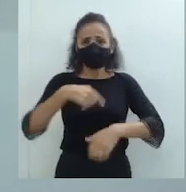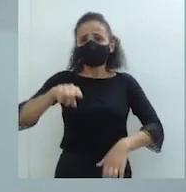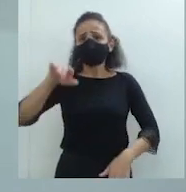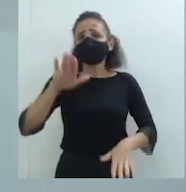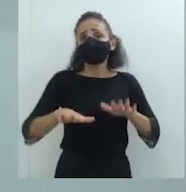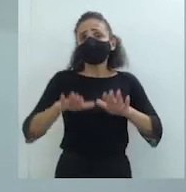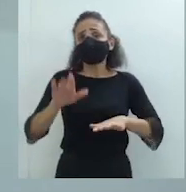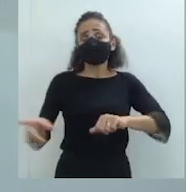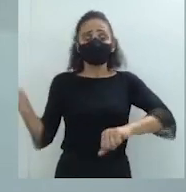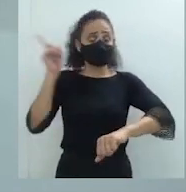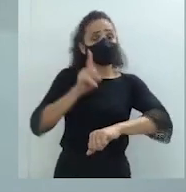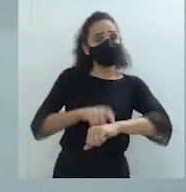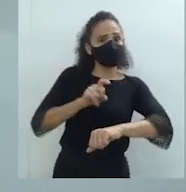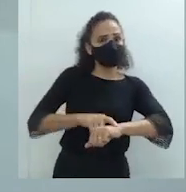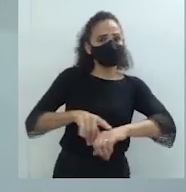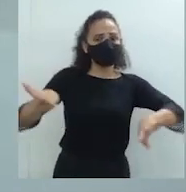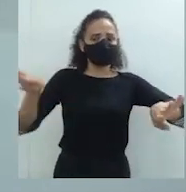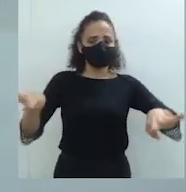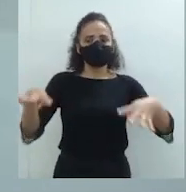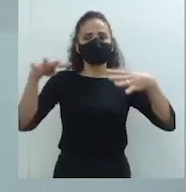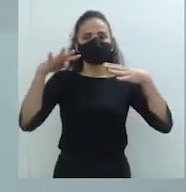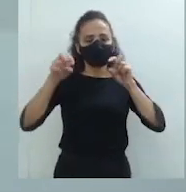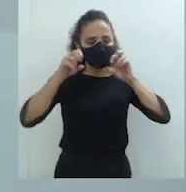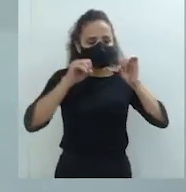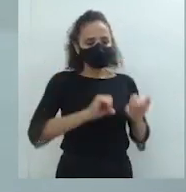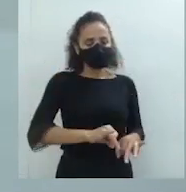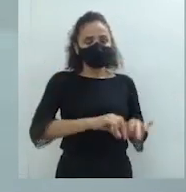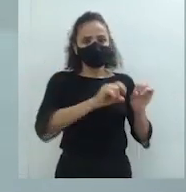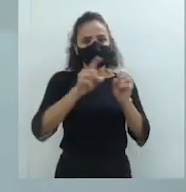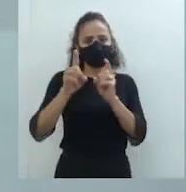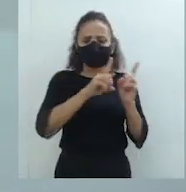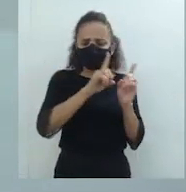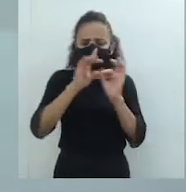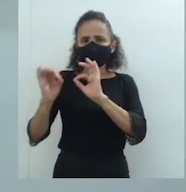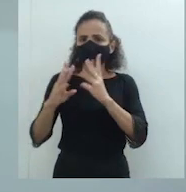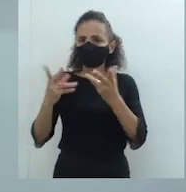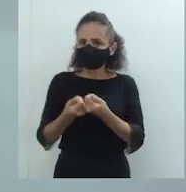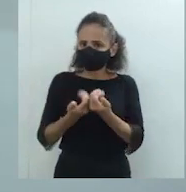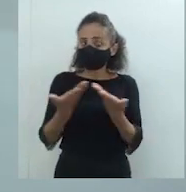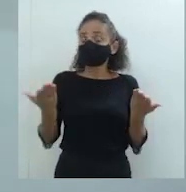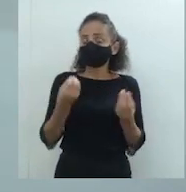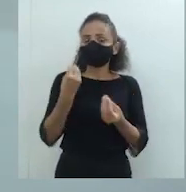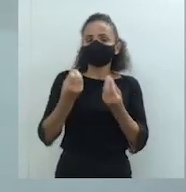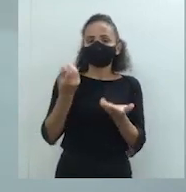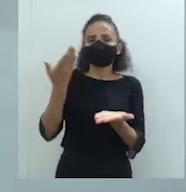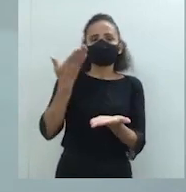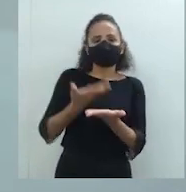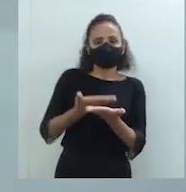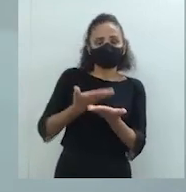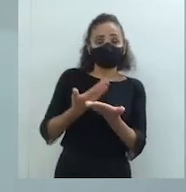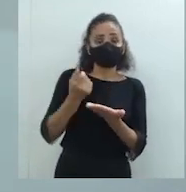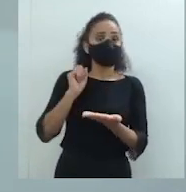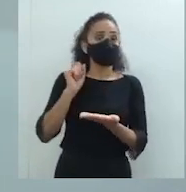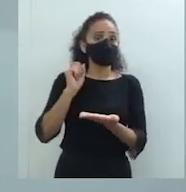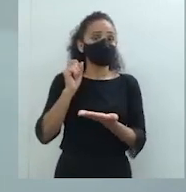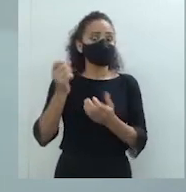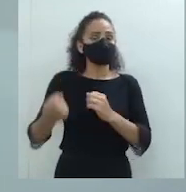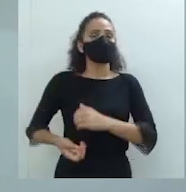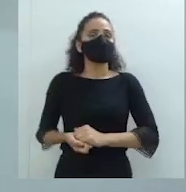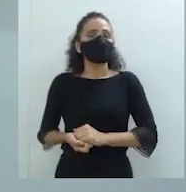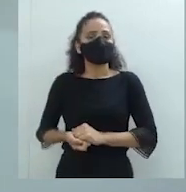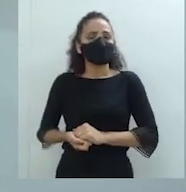depender muito do horário que você vai estar assistindo às nossas aulas. Mas não esquece de dar